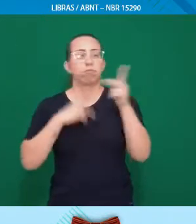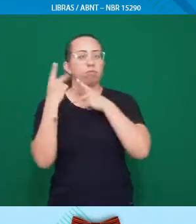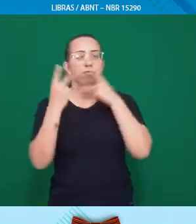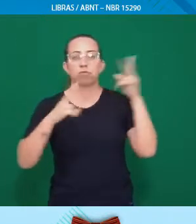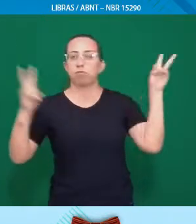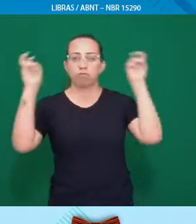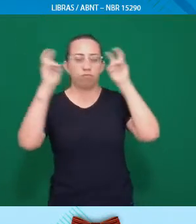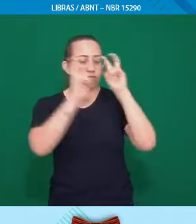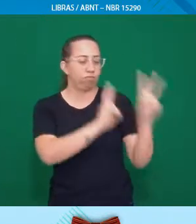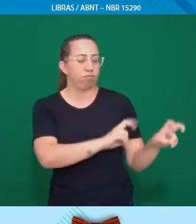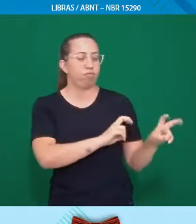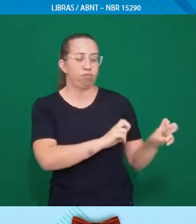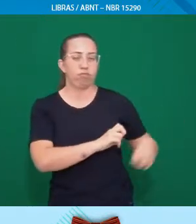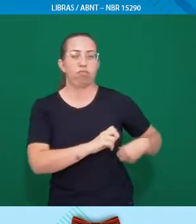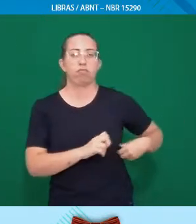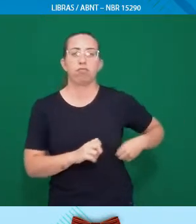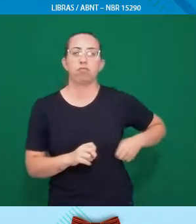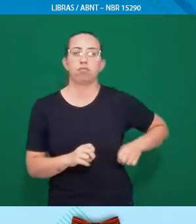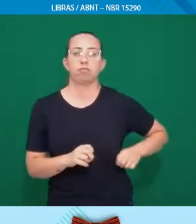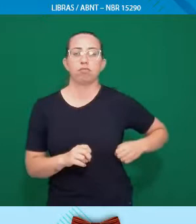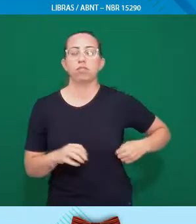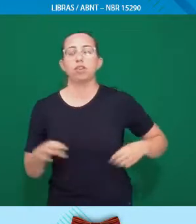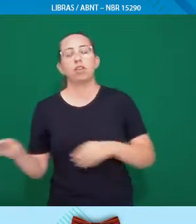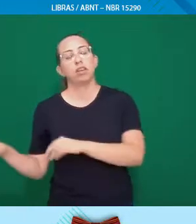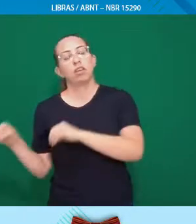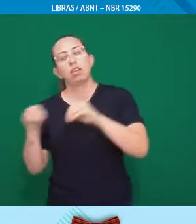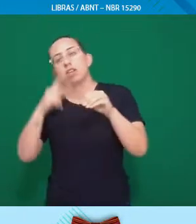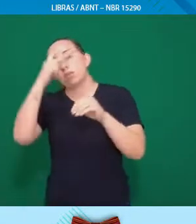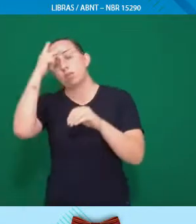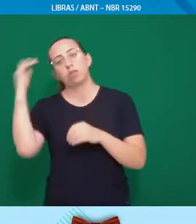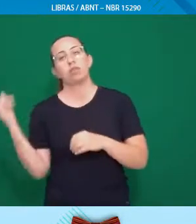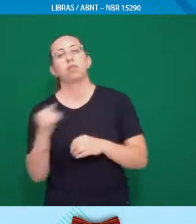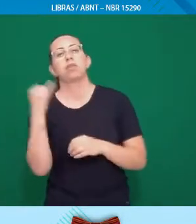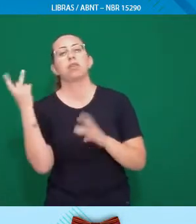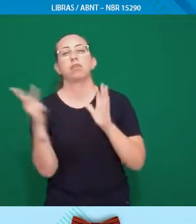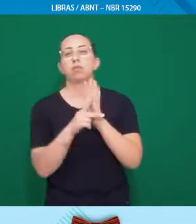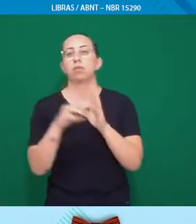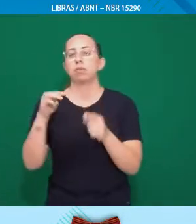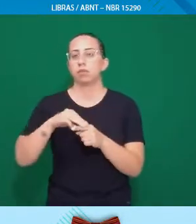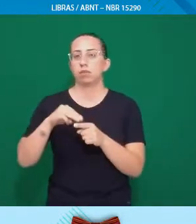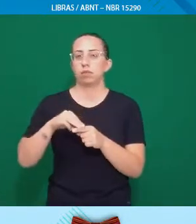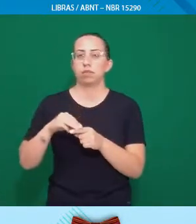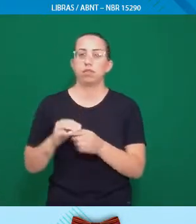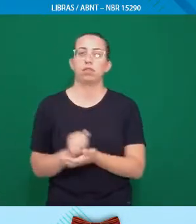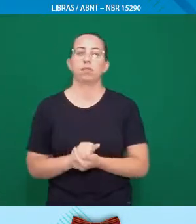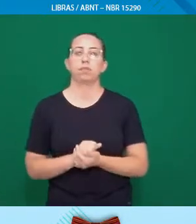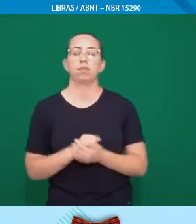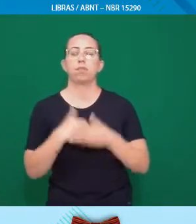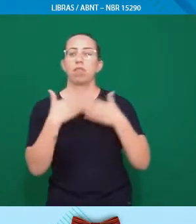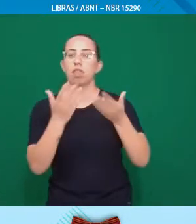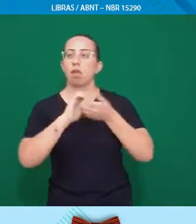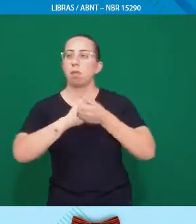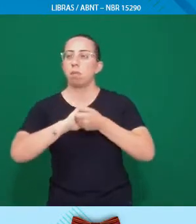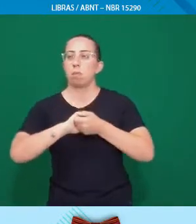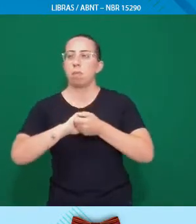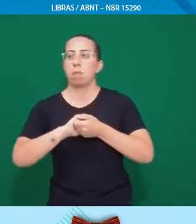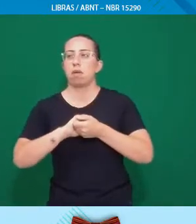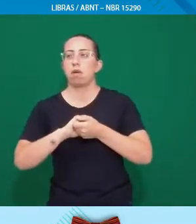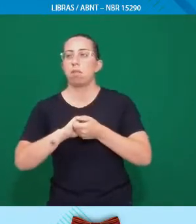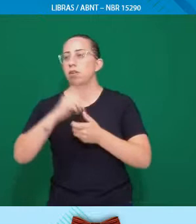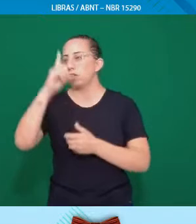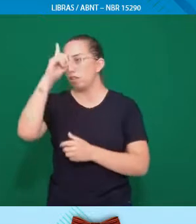trazendo pessoas importantes para o nosso município tão Placo dar os parabéns